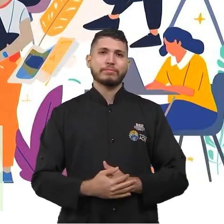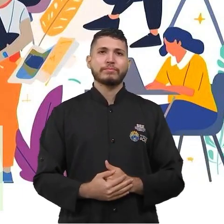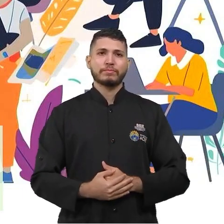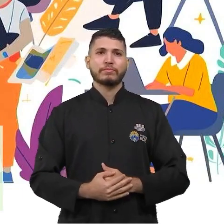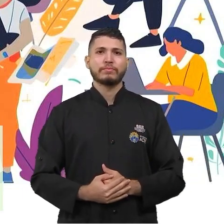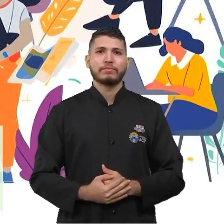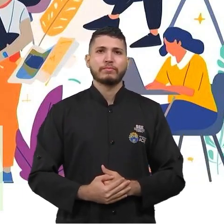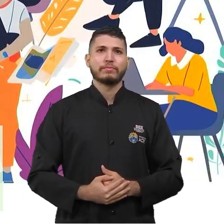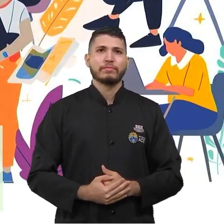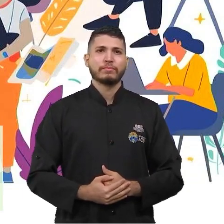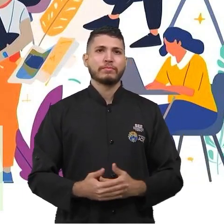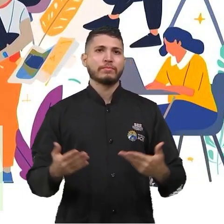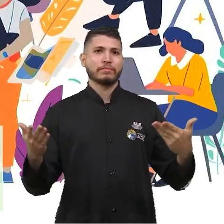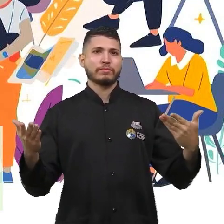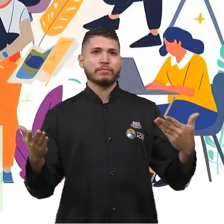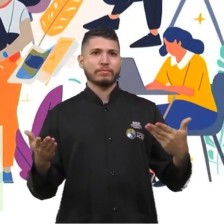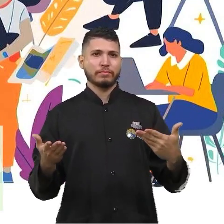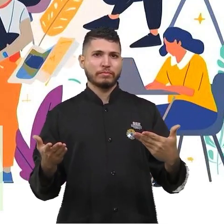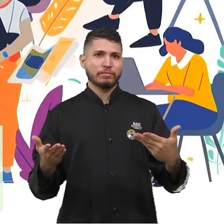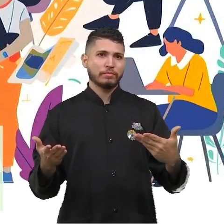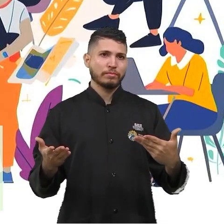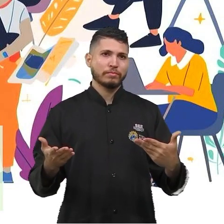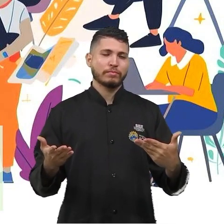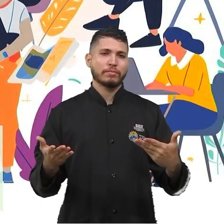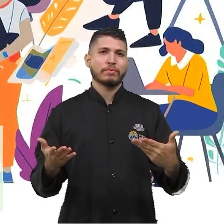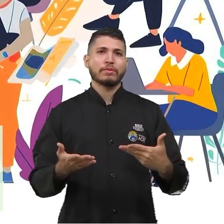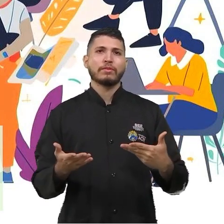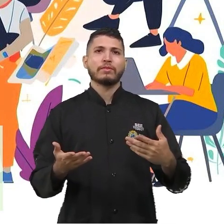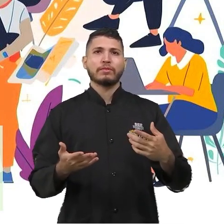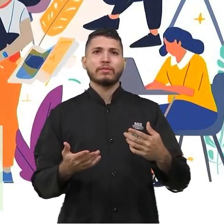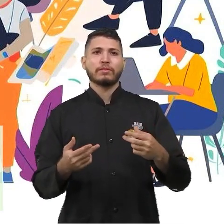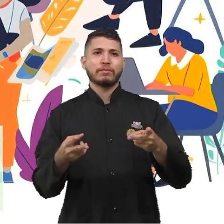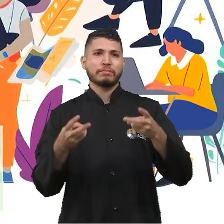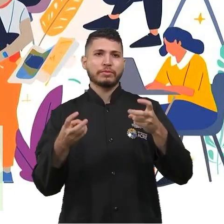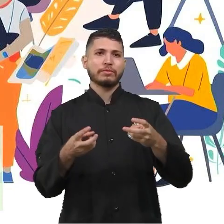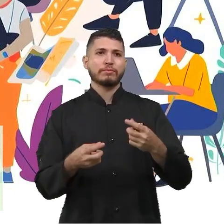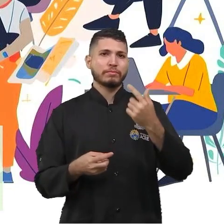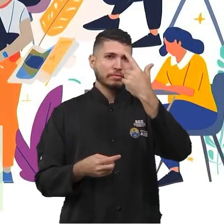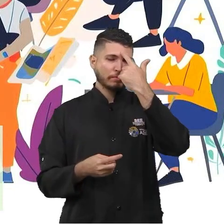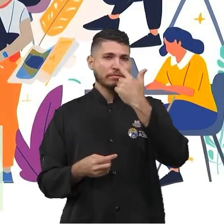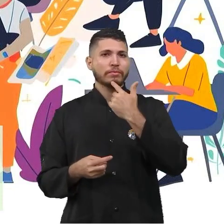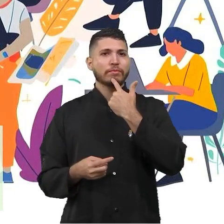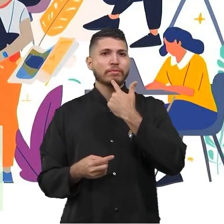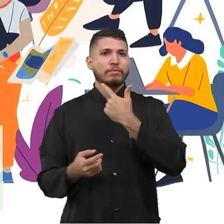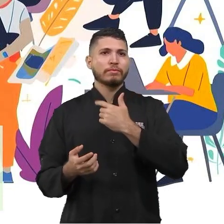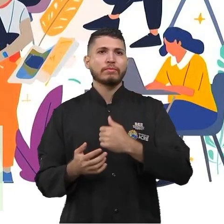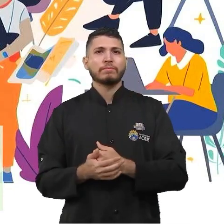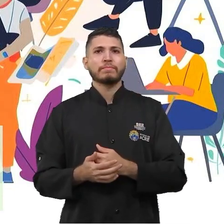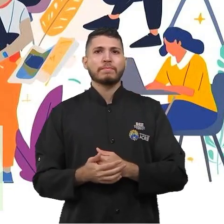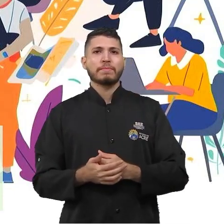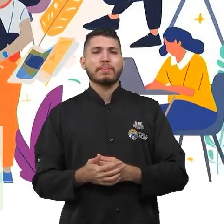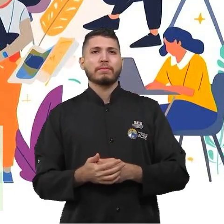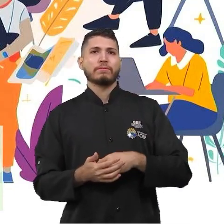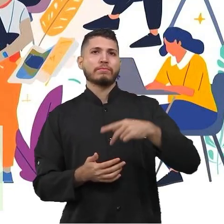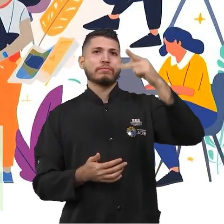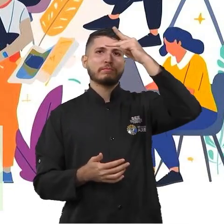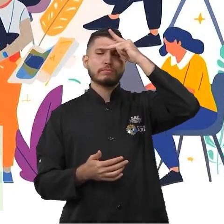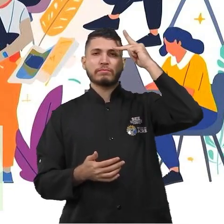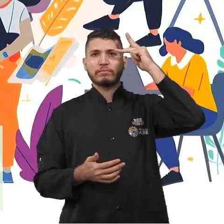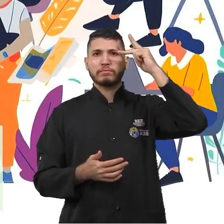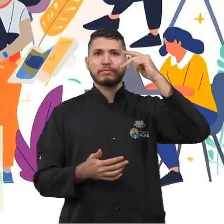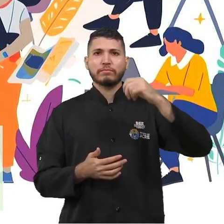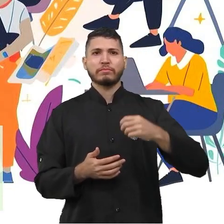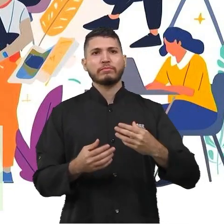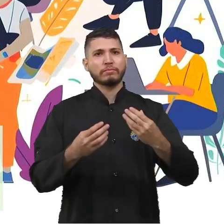na aula de hoje, ó. Aqui em cima, nós podemos observar uma pessoa fazendo o trabalho aí